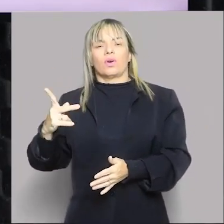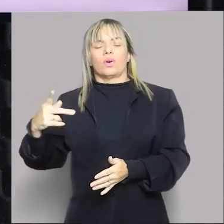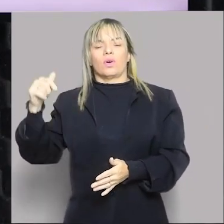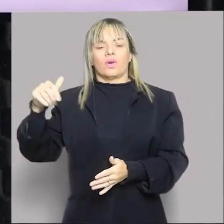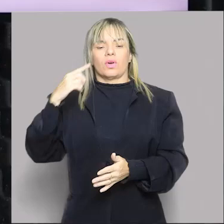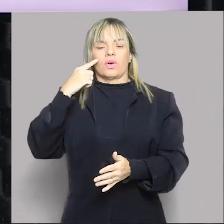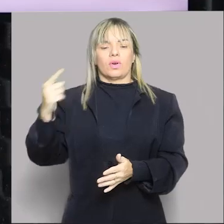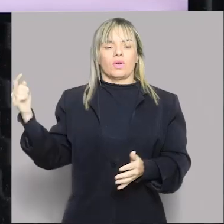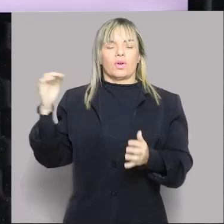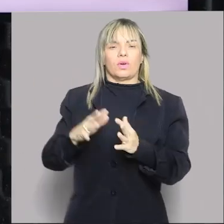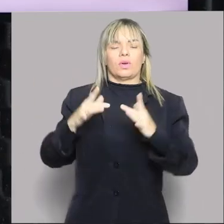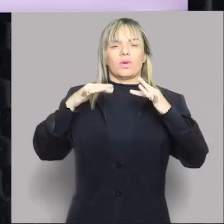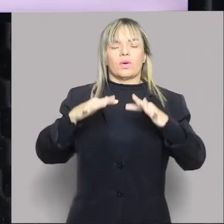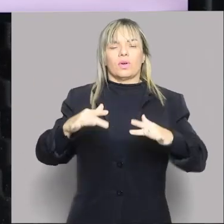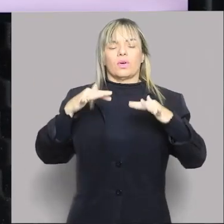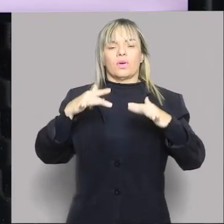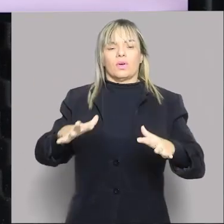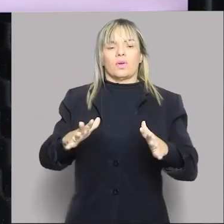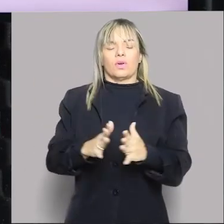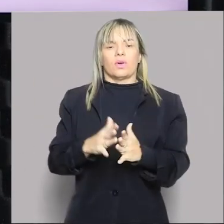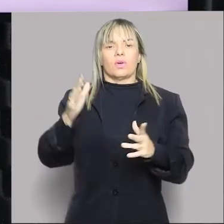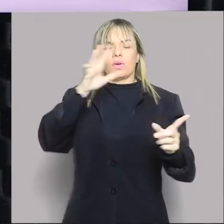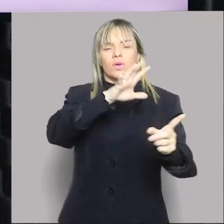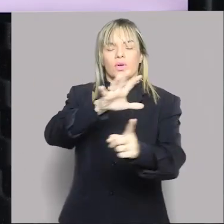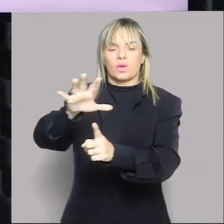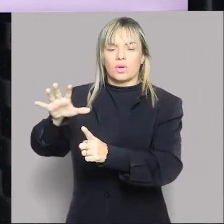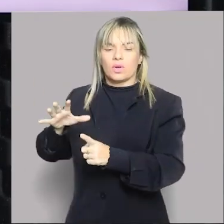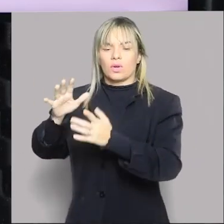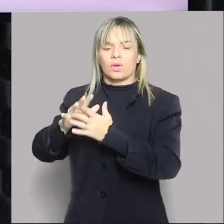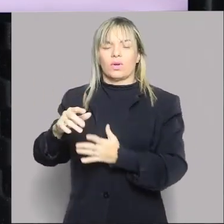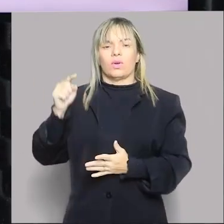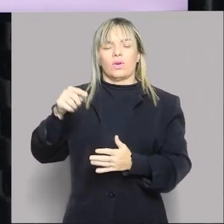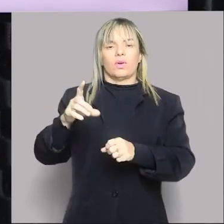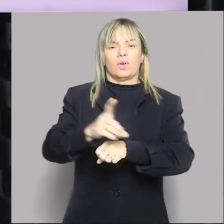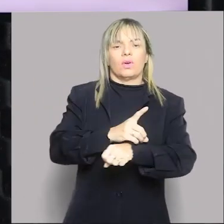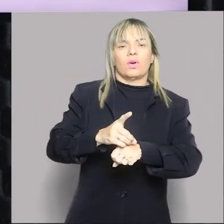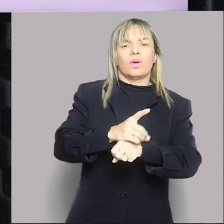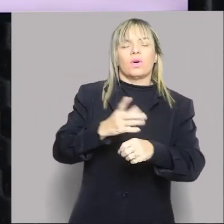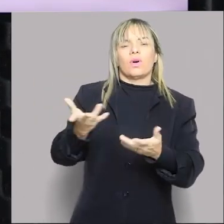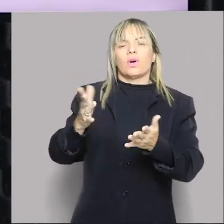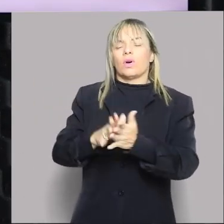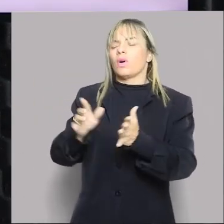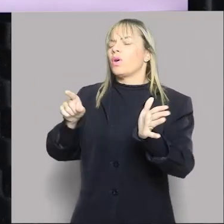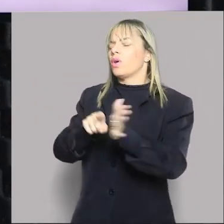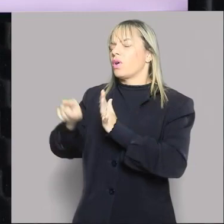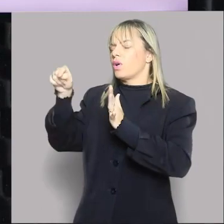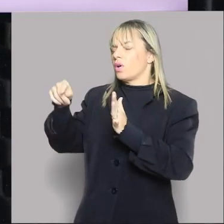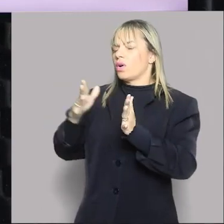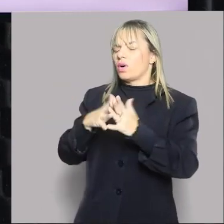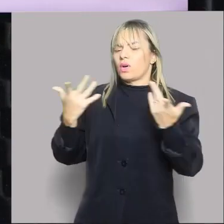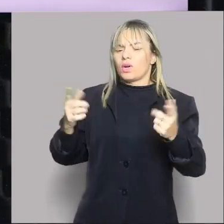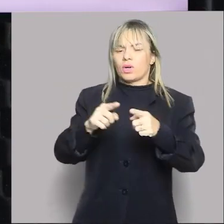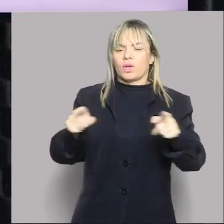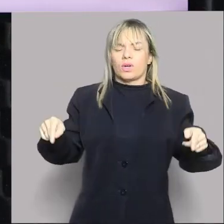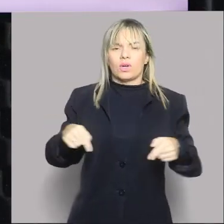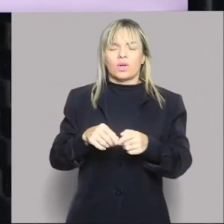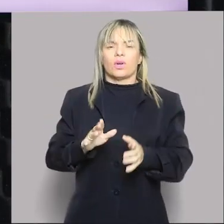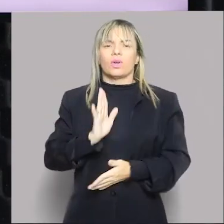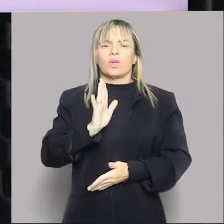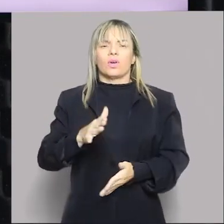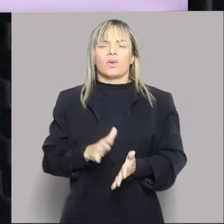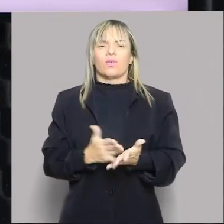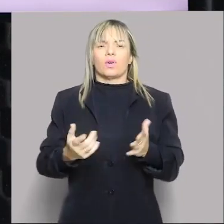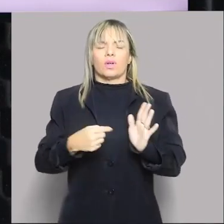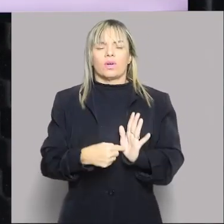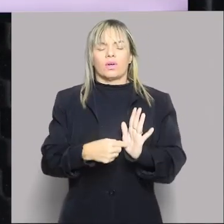de uma das manifestações que está aqui, a arte digital. E aí eu perguntei, você já foi à exposição do Van Gogh? Aí um garoto,